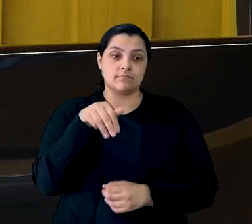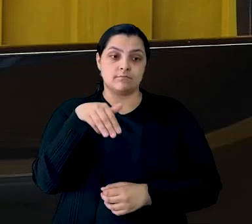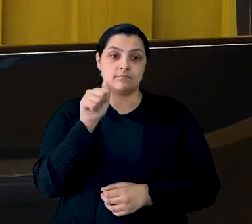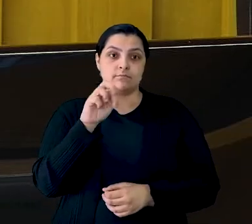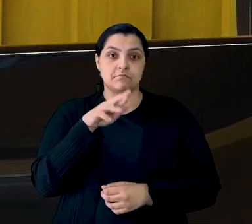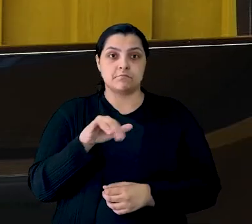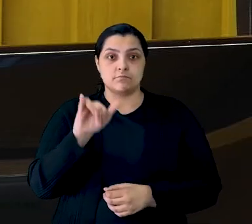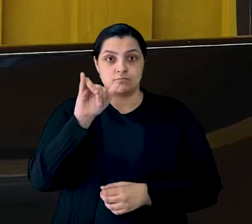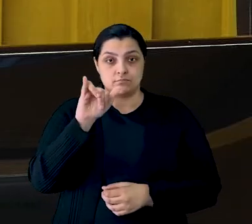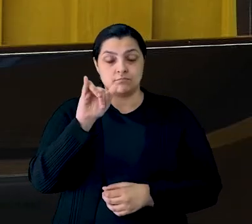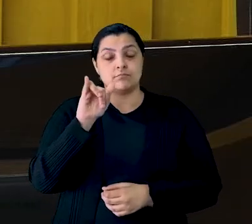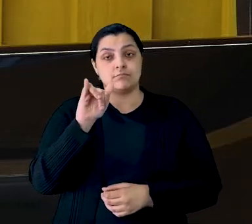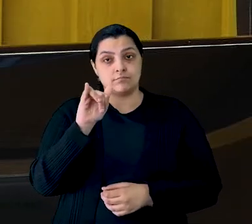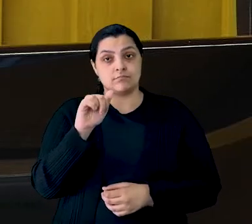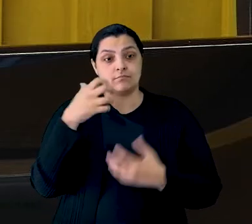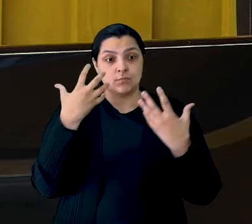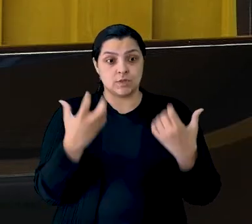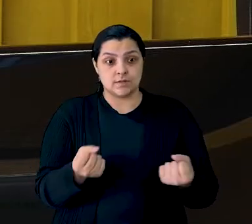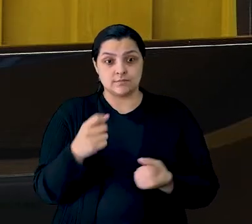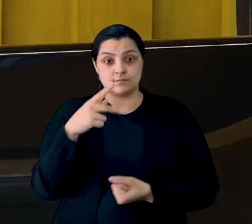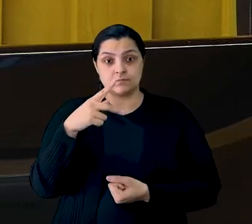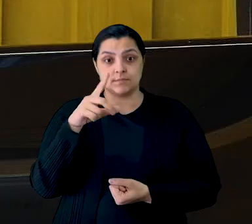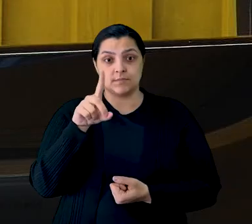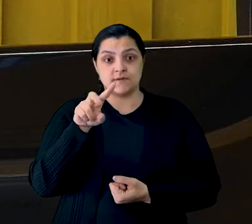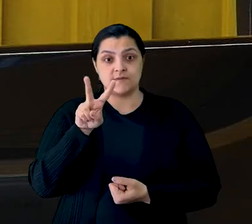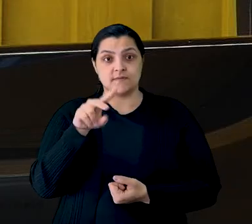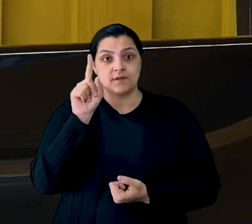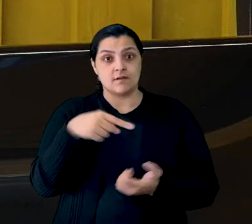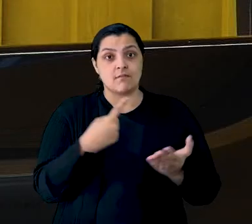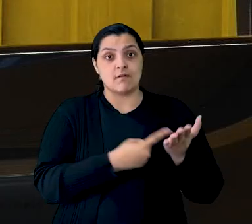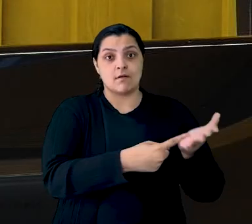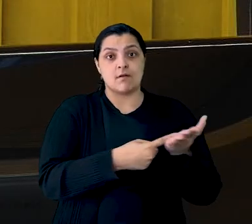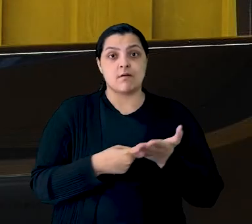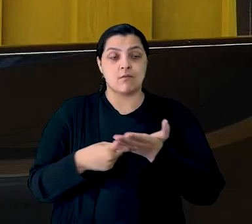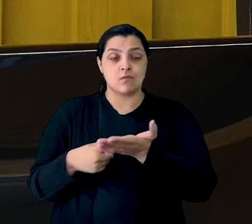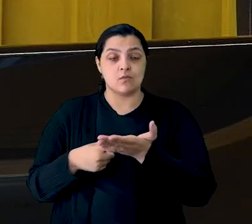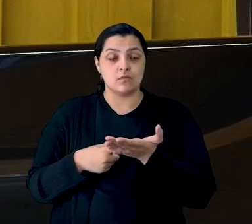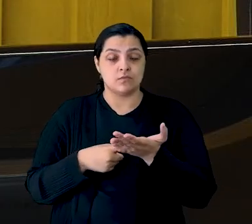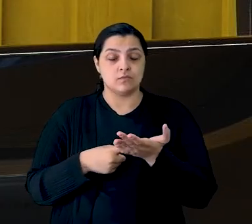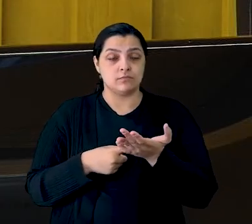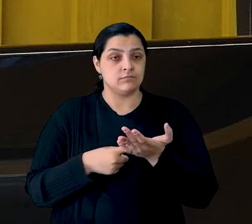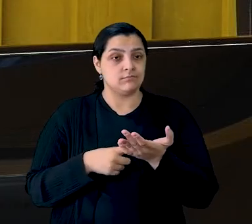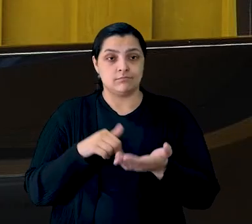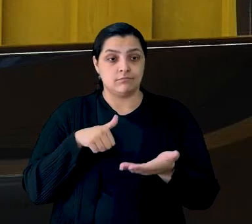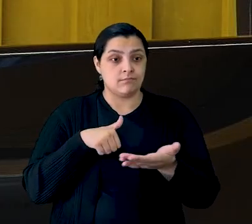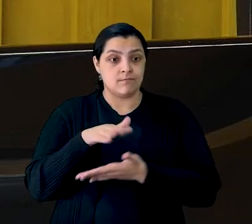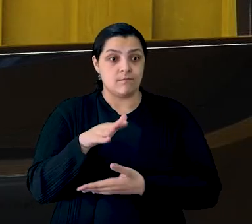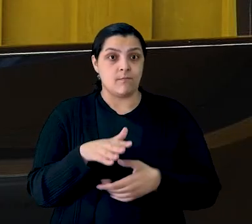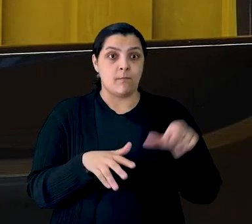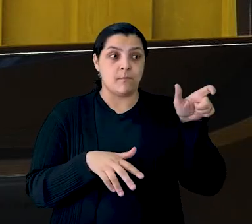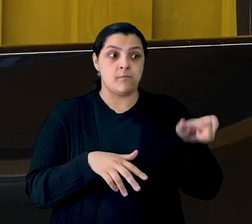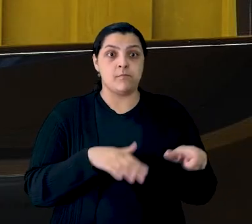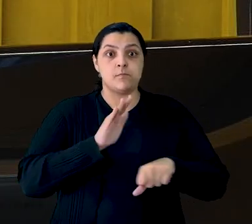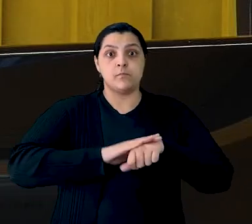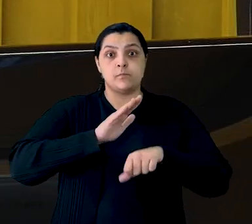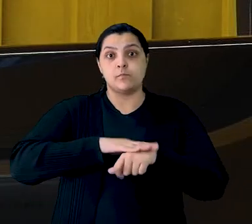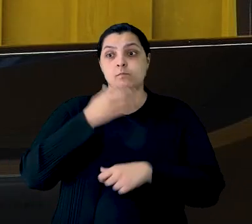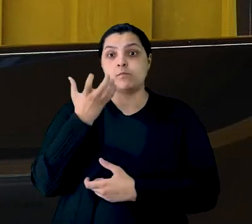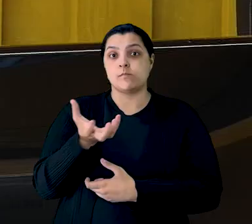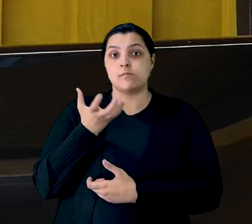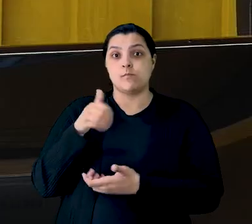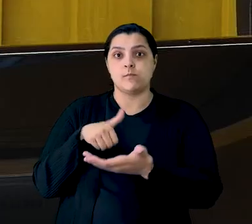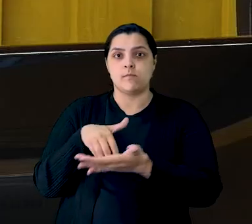ministro Amaury Rodrigues, a adesão ao PDV representa um acordo entre as partes e não uma dispensa